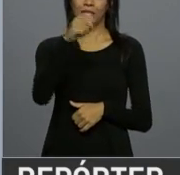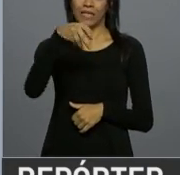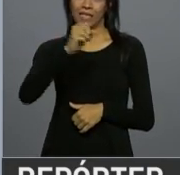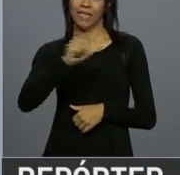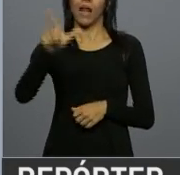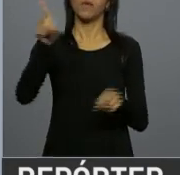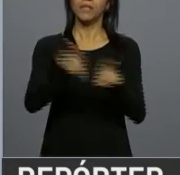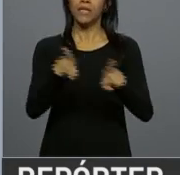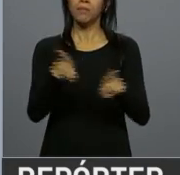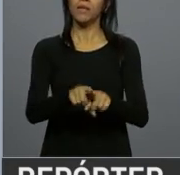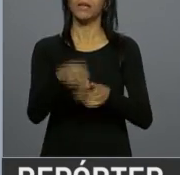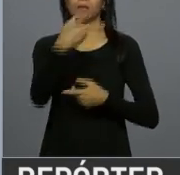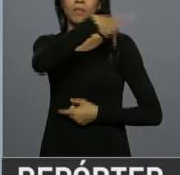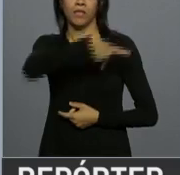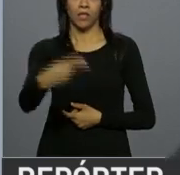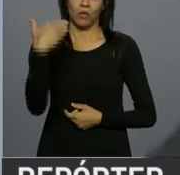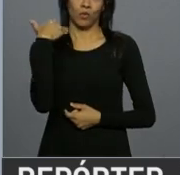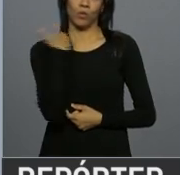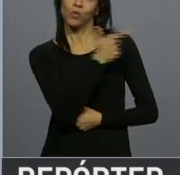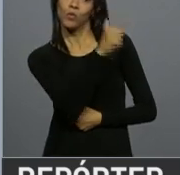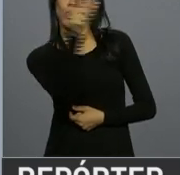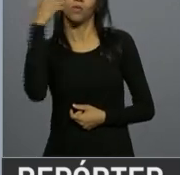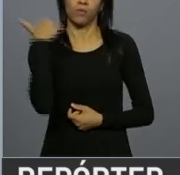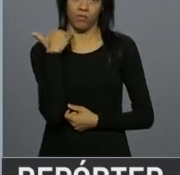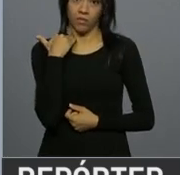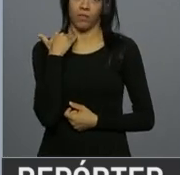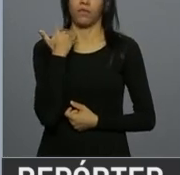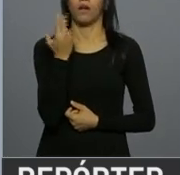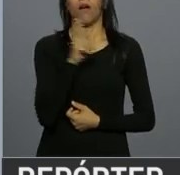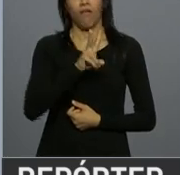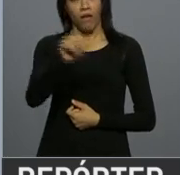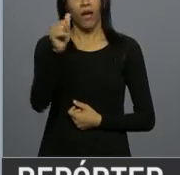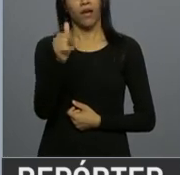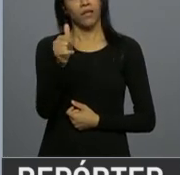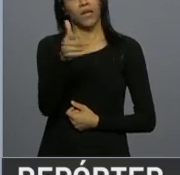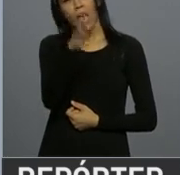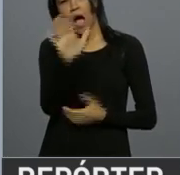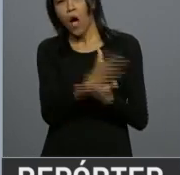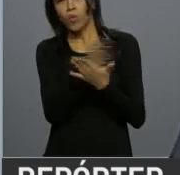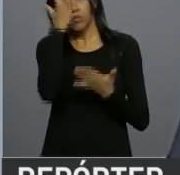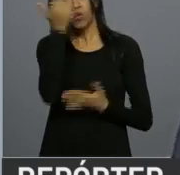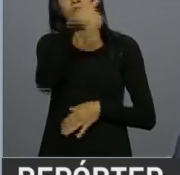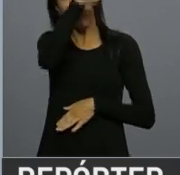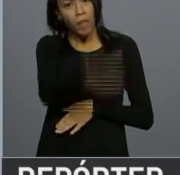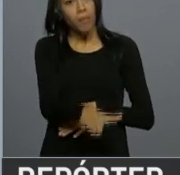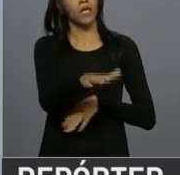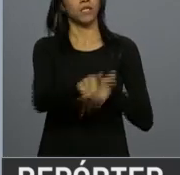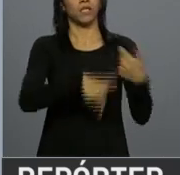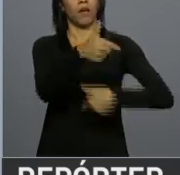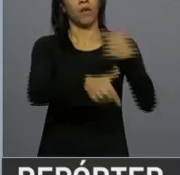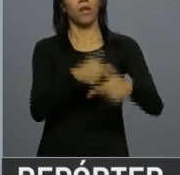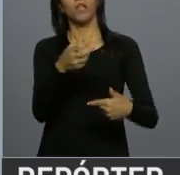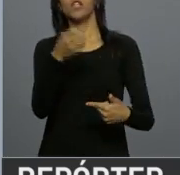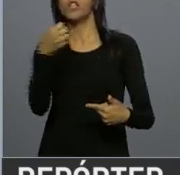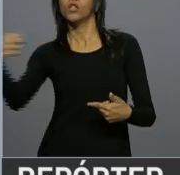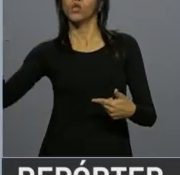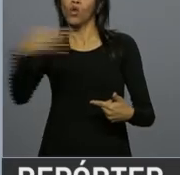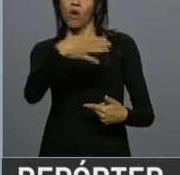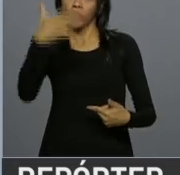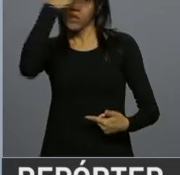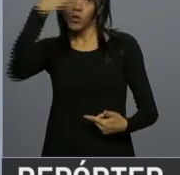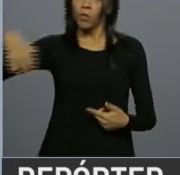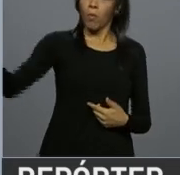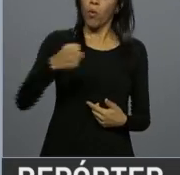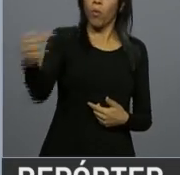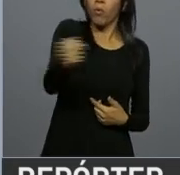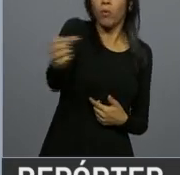estatais. Nós vamos anunciar isso na segunda-feira, sejam aqueles que permanecem, sejam aqueles que estarão chegando. Eu